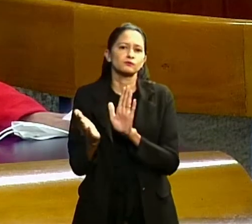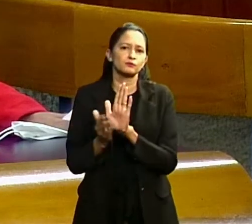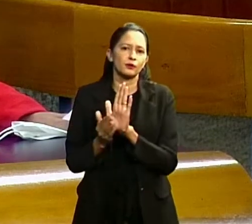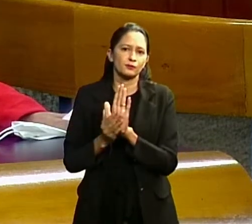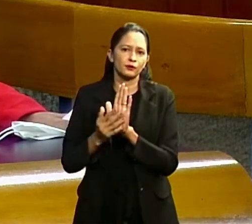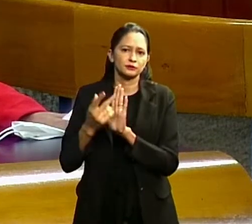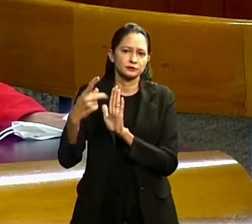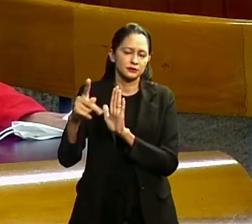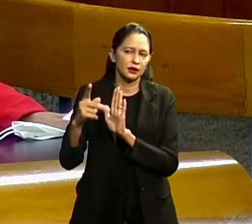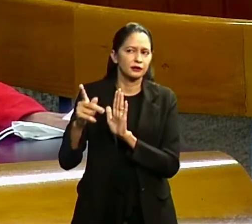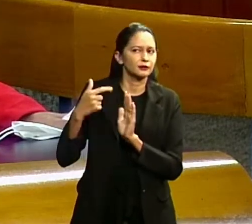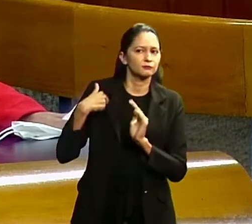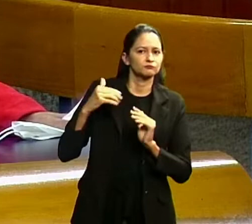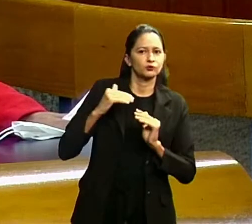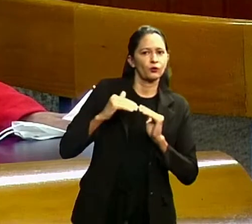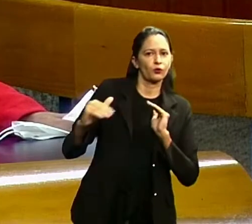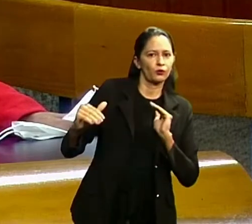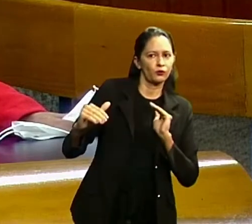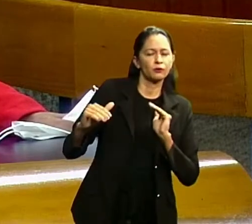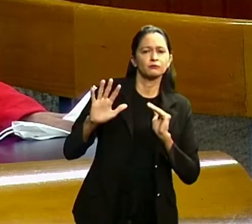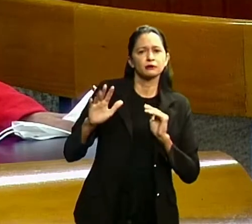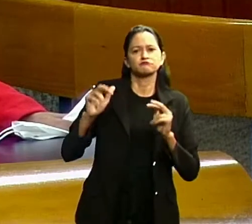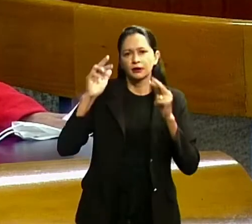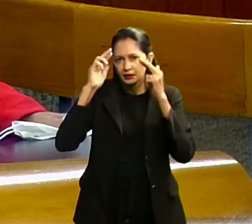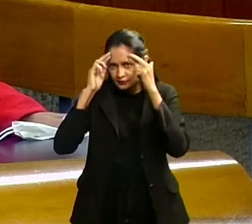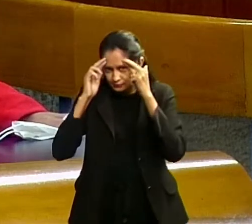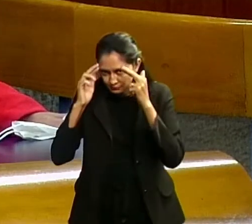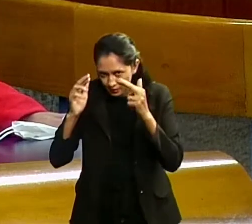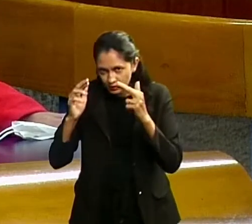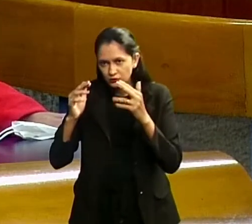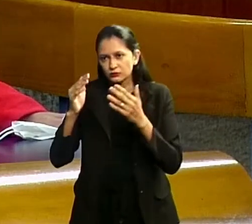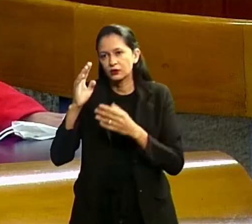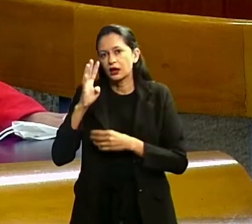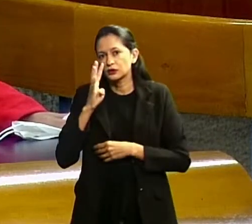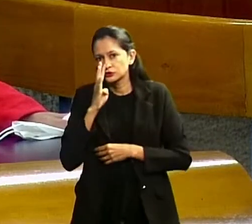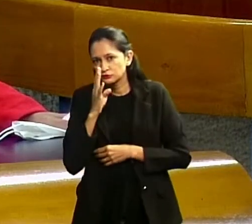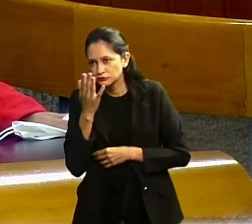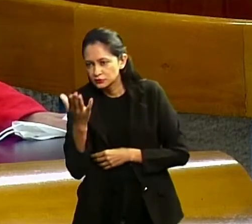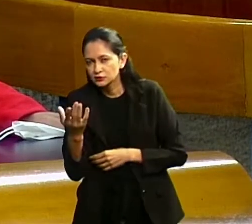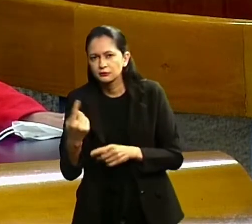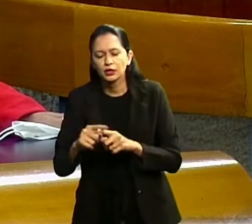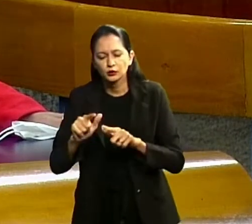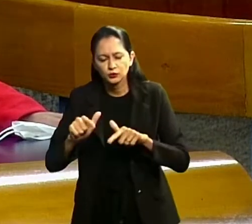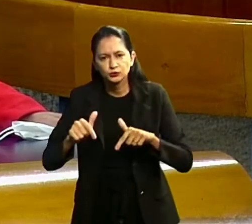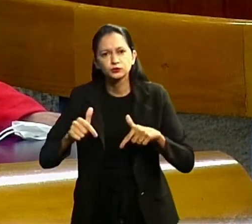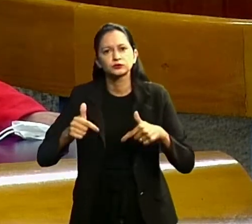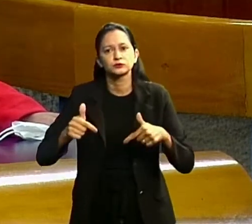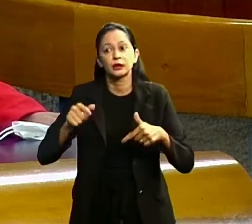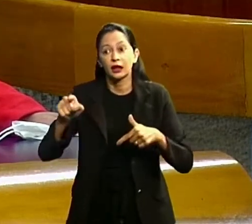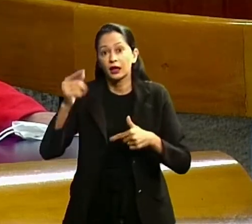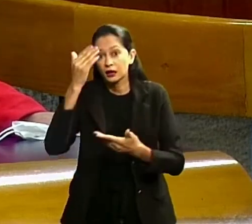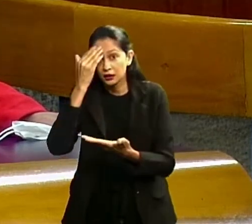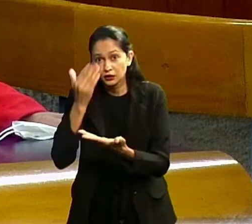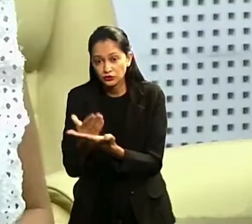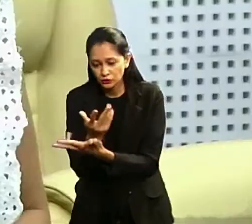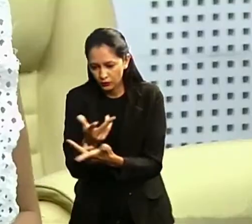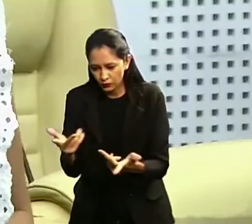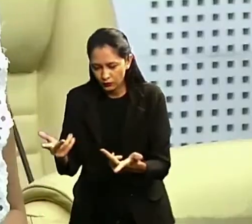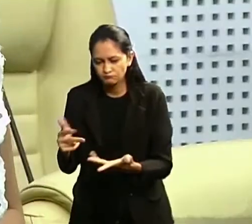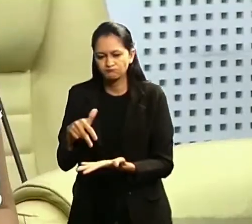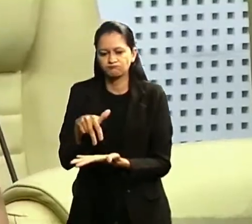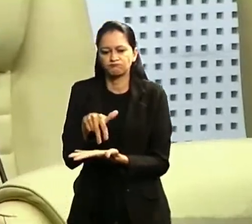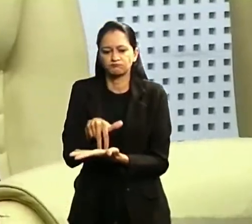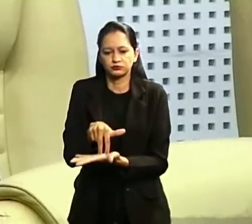mas eu respeito muito e admiro, porque ela luta fielmente pelo que ela acredita e